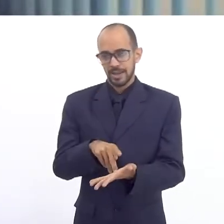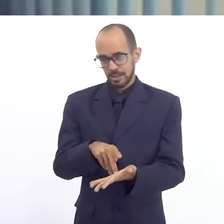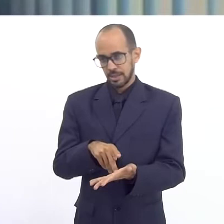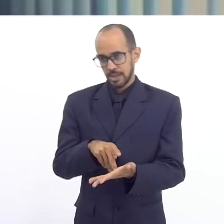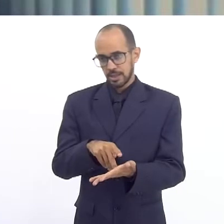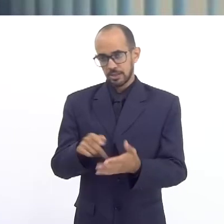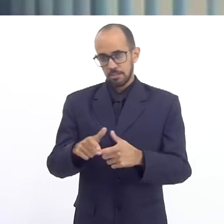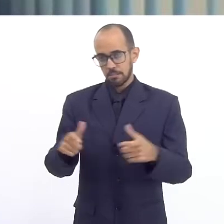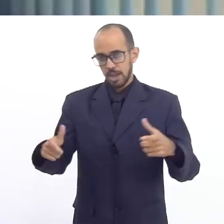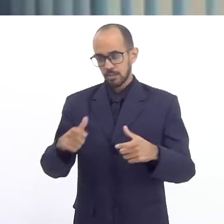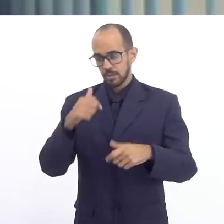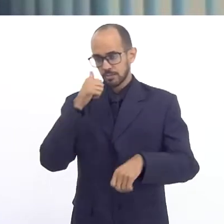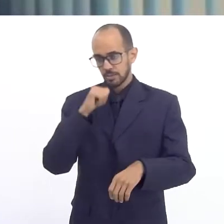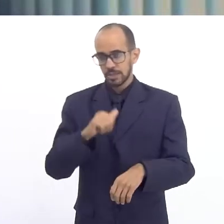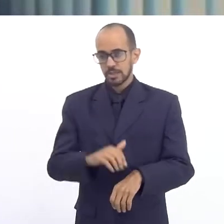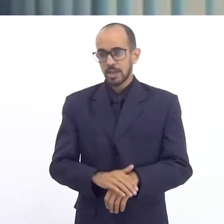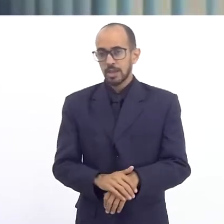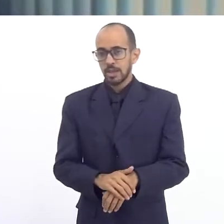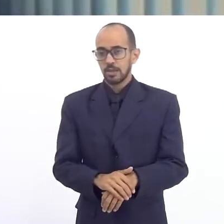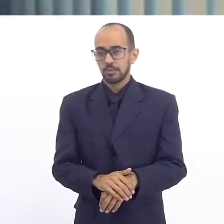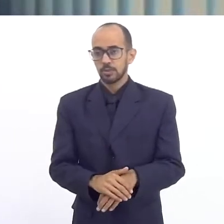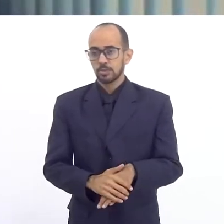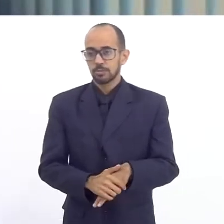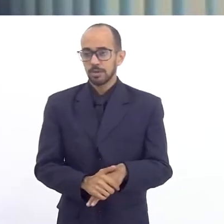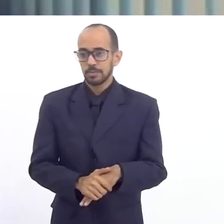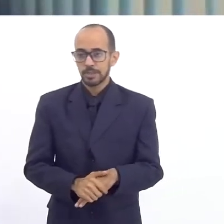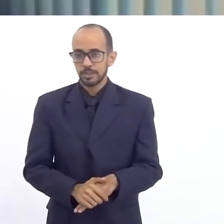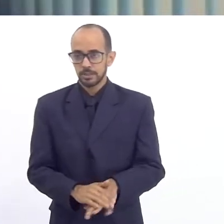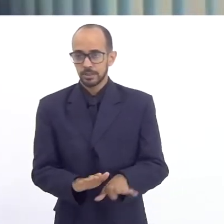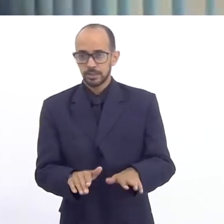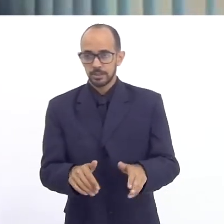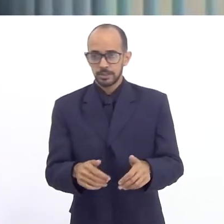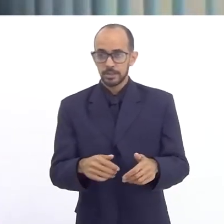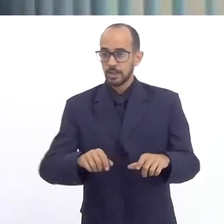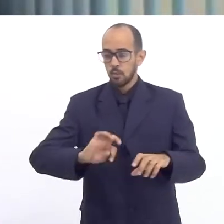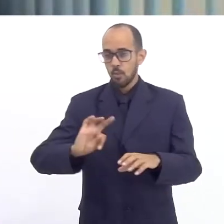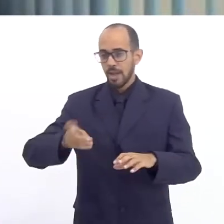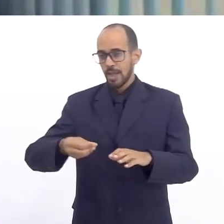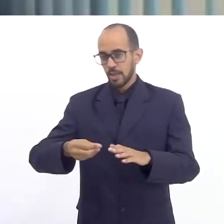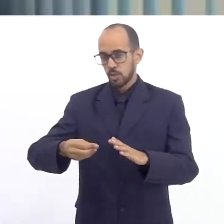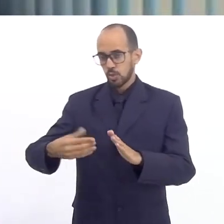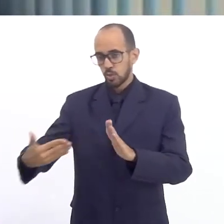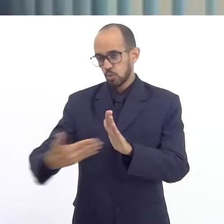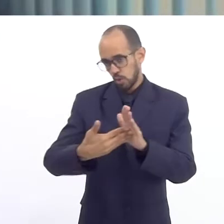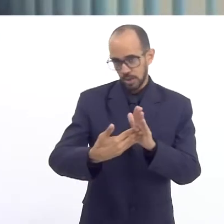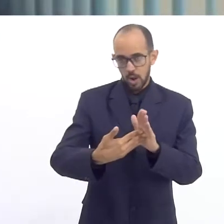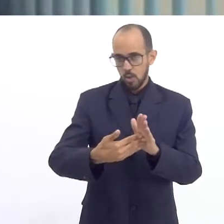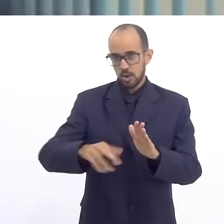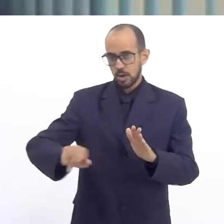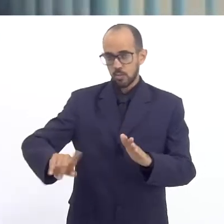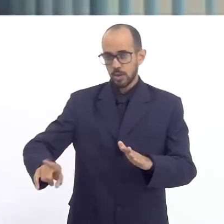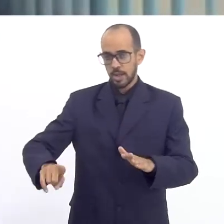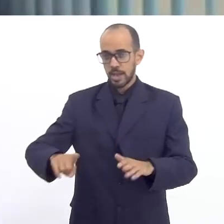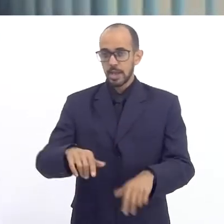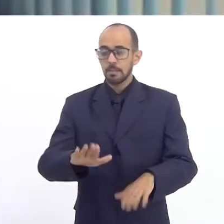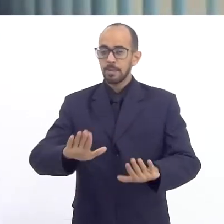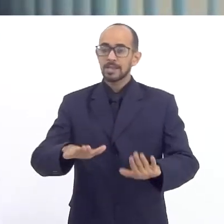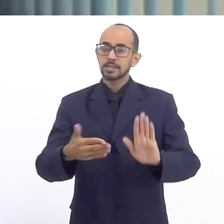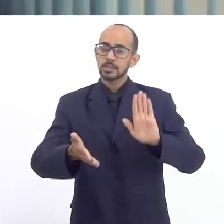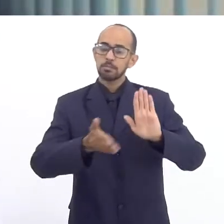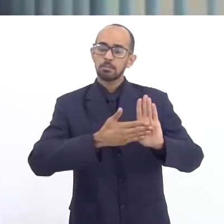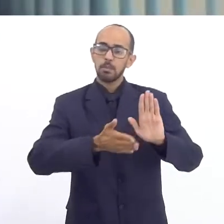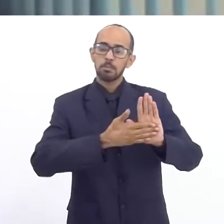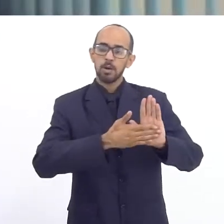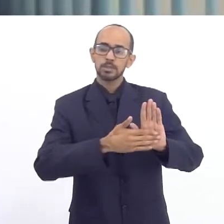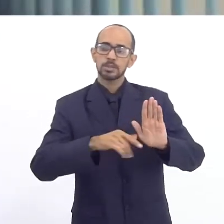realidade da maioria das mulheres, como é hoje, né? Ainda não é a totalidade, mas é a maioria. Aliás, a esse